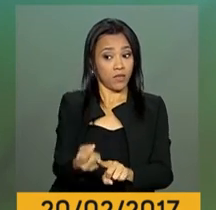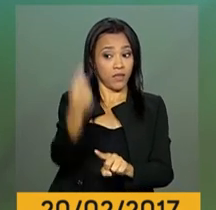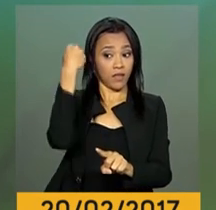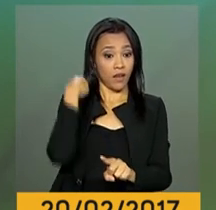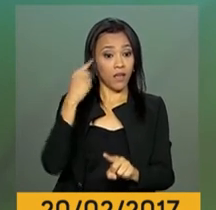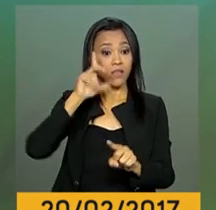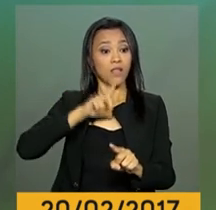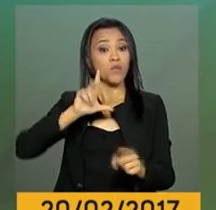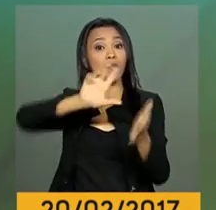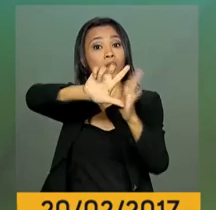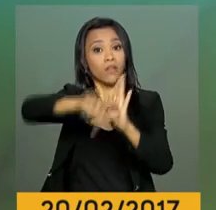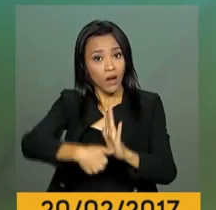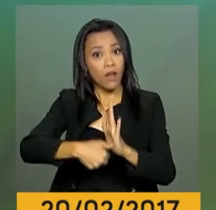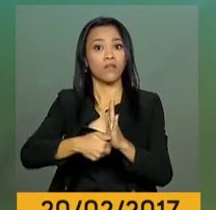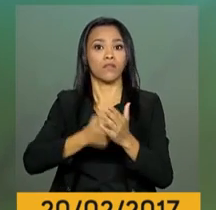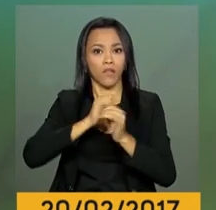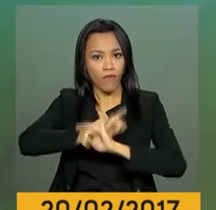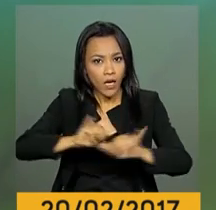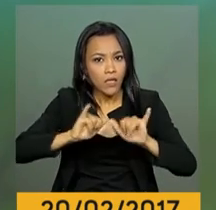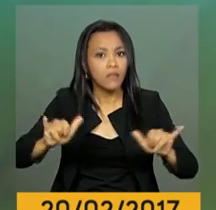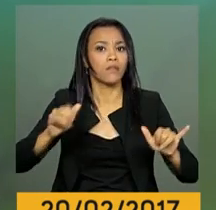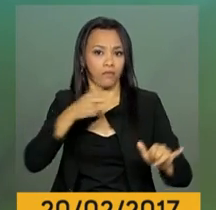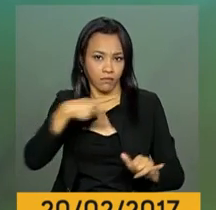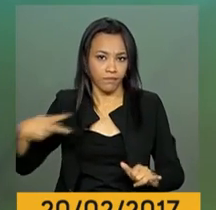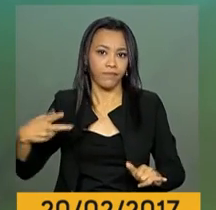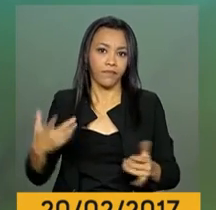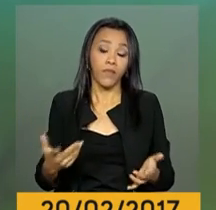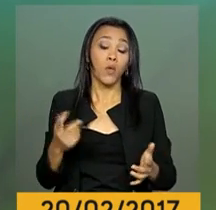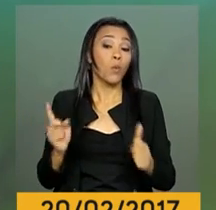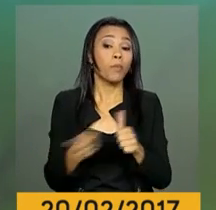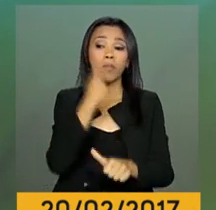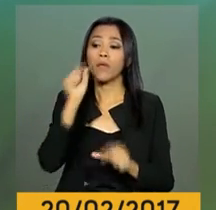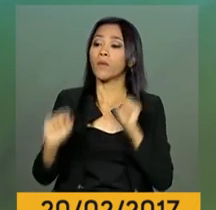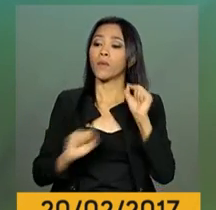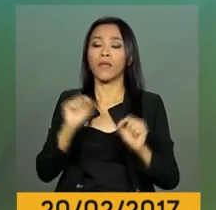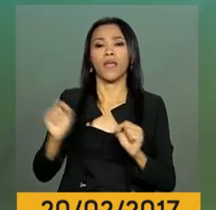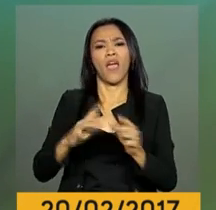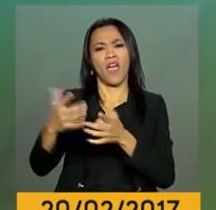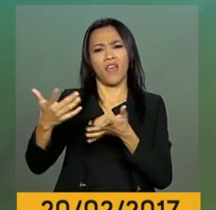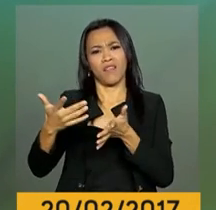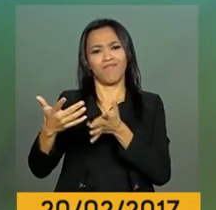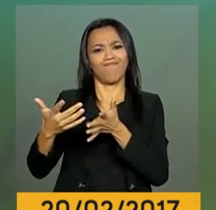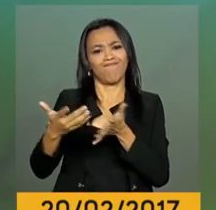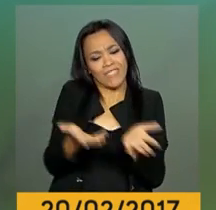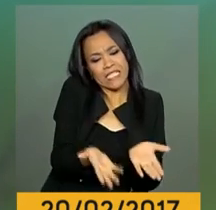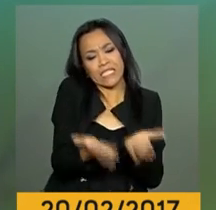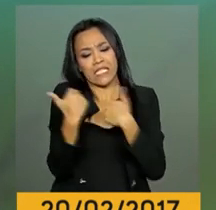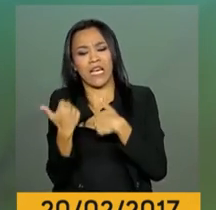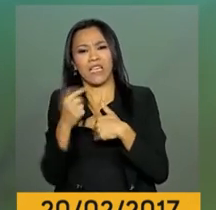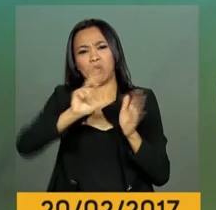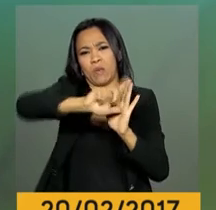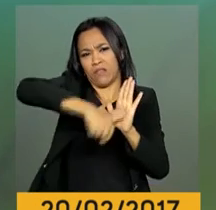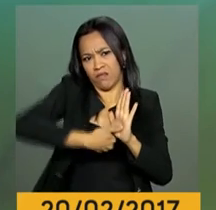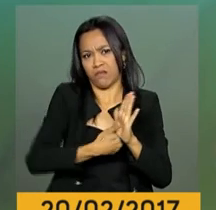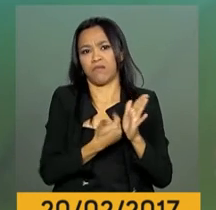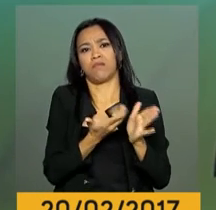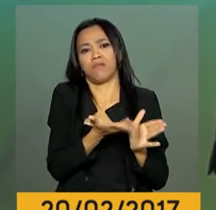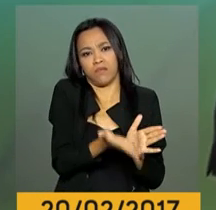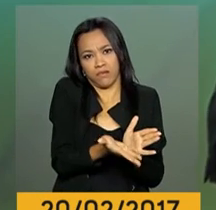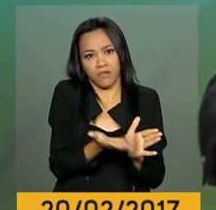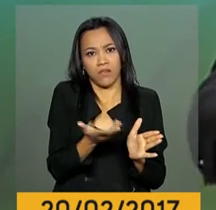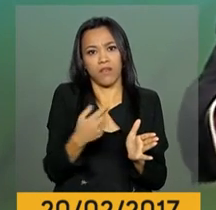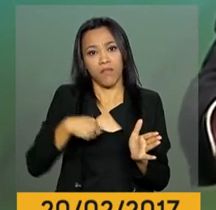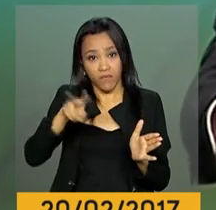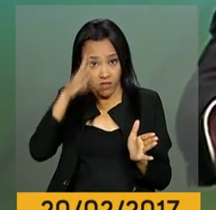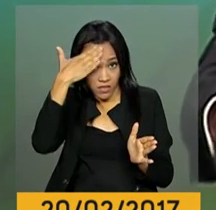numa recessão profunda. Então, o primeiro passo era sair da recessão. Para ter ideia da saída